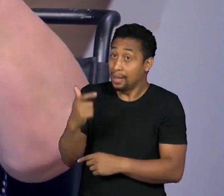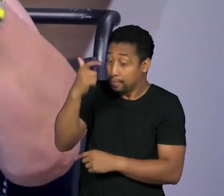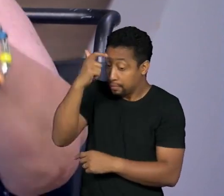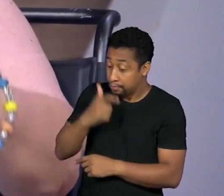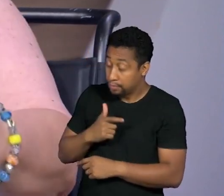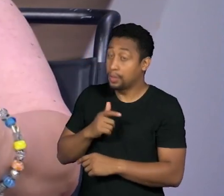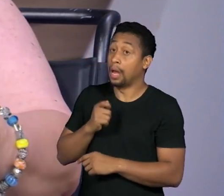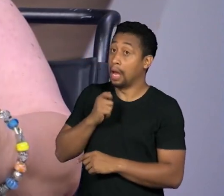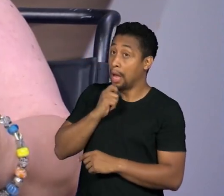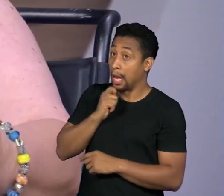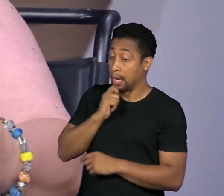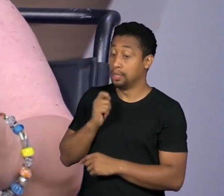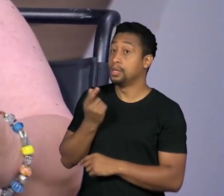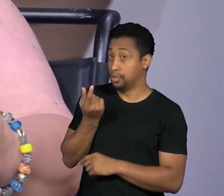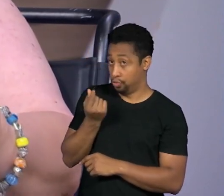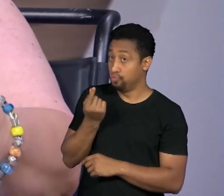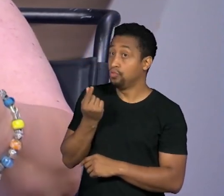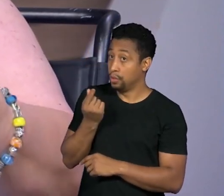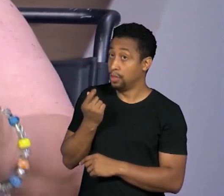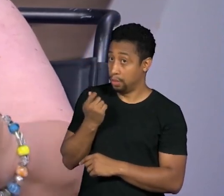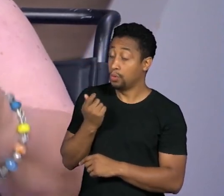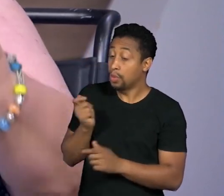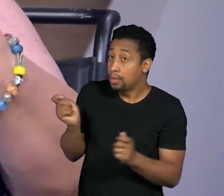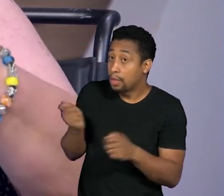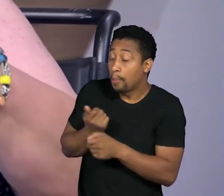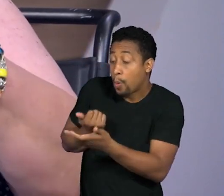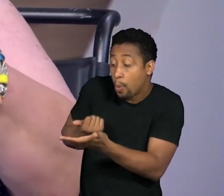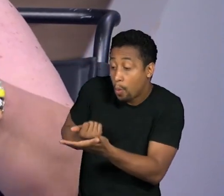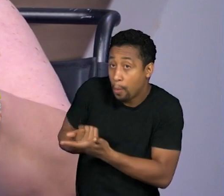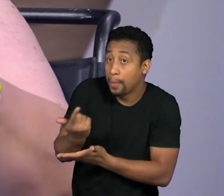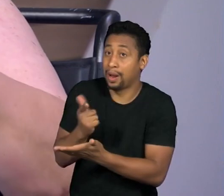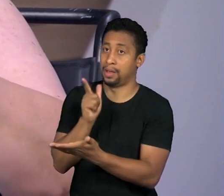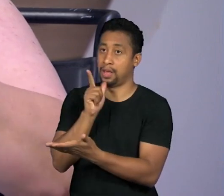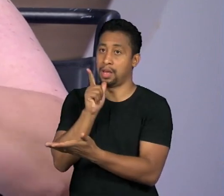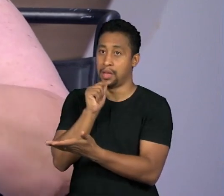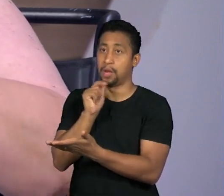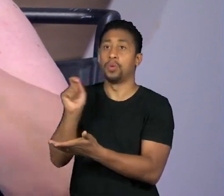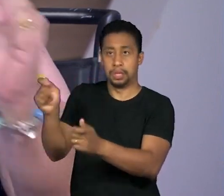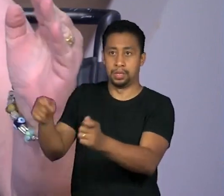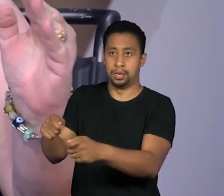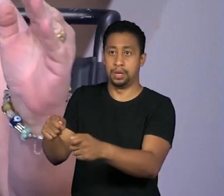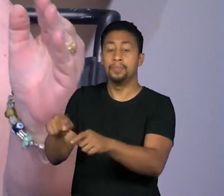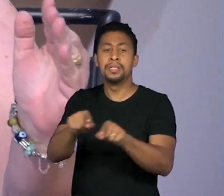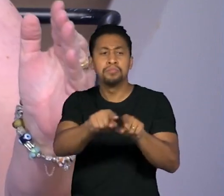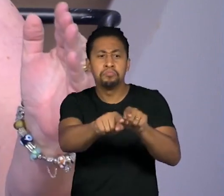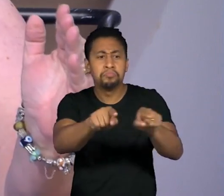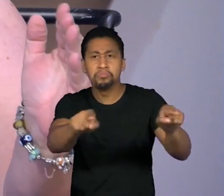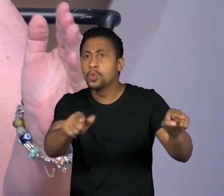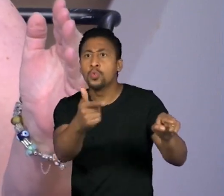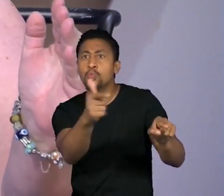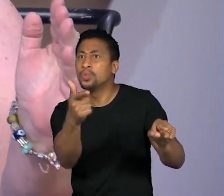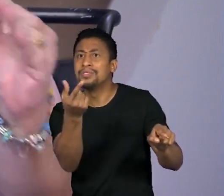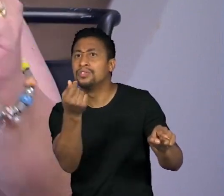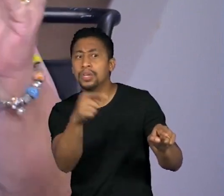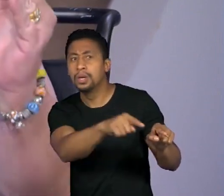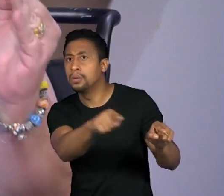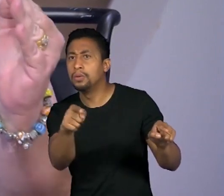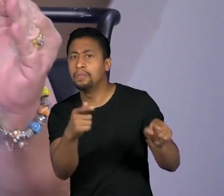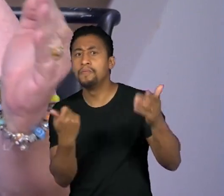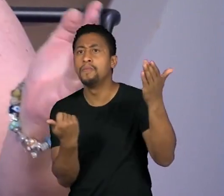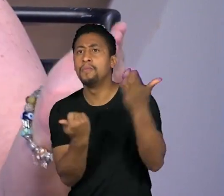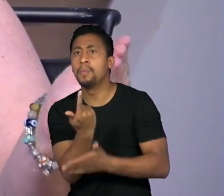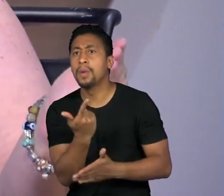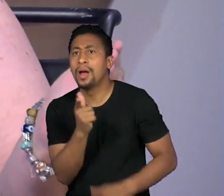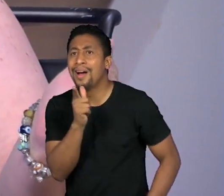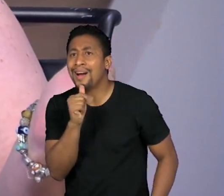eu ainda compro água mineral. Como é que ficam aqueles que já não têm dinheiro há muito tempo, talvez